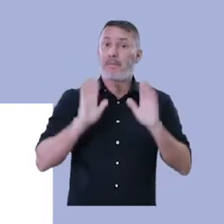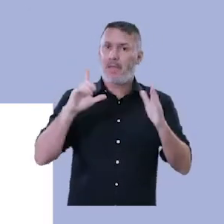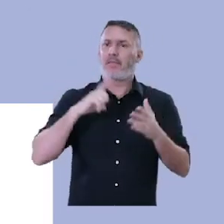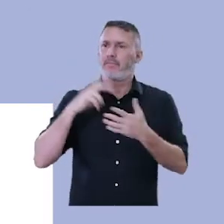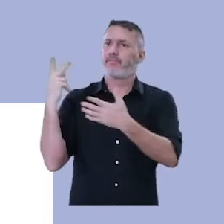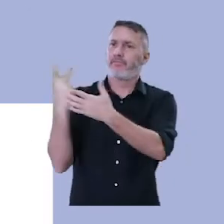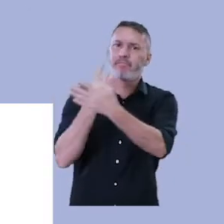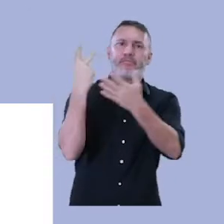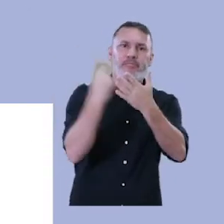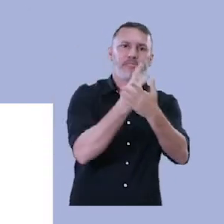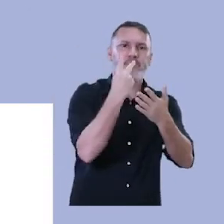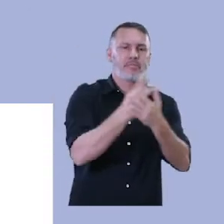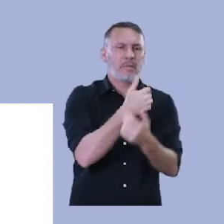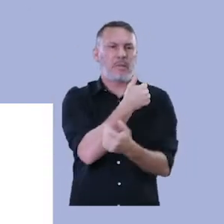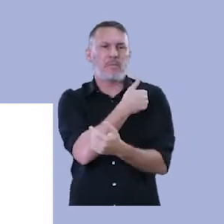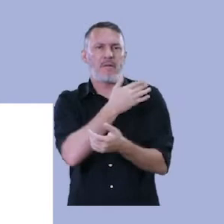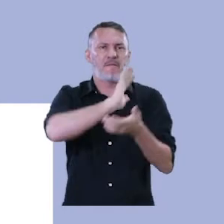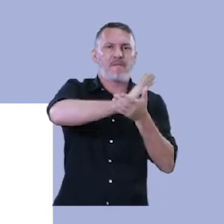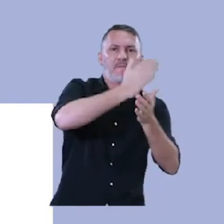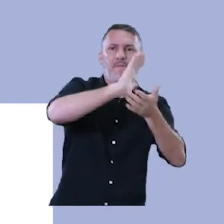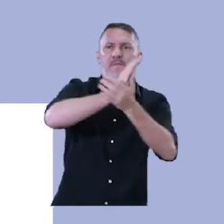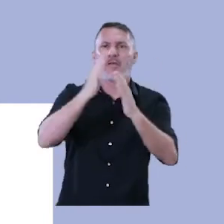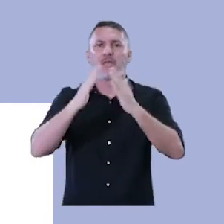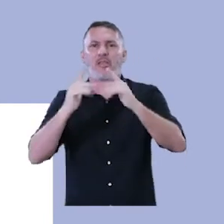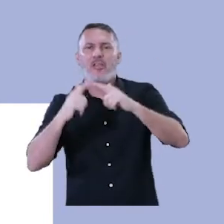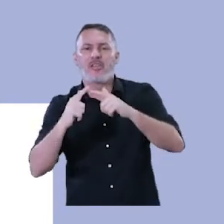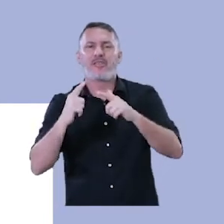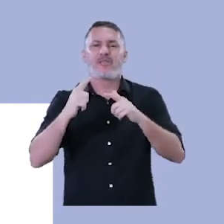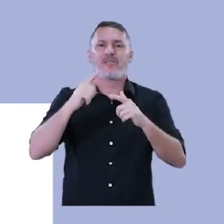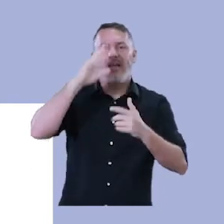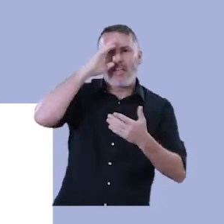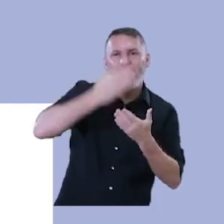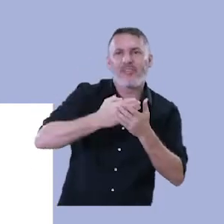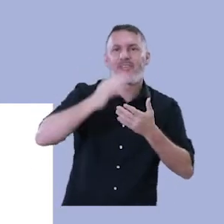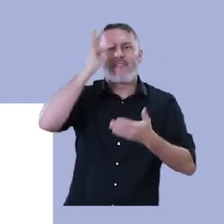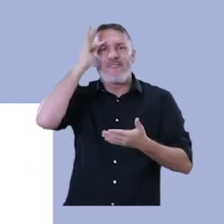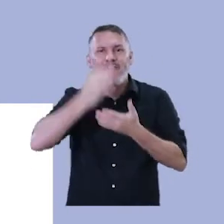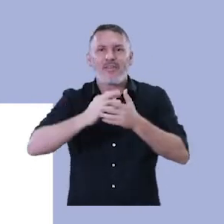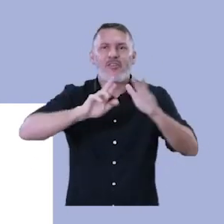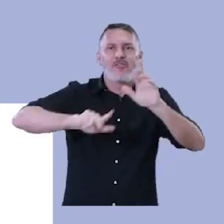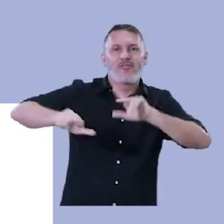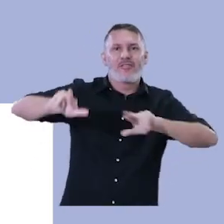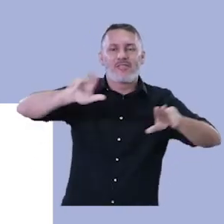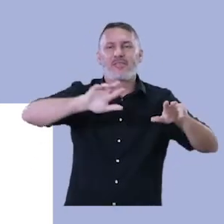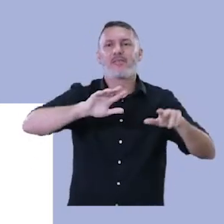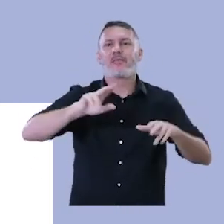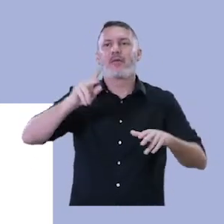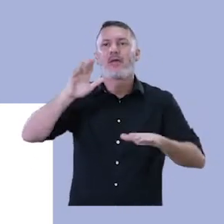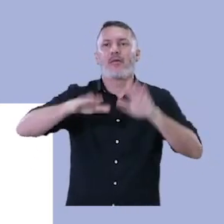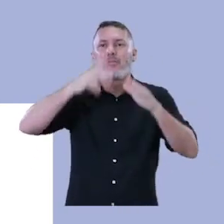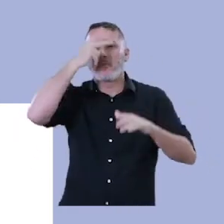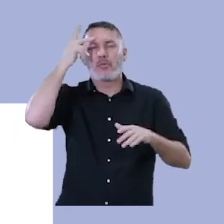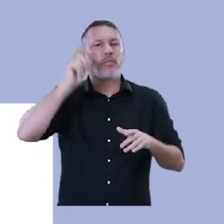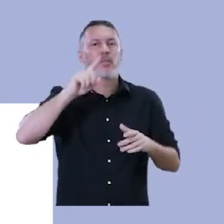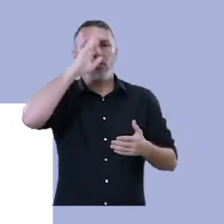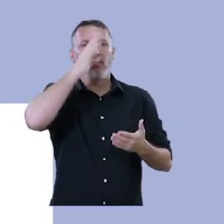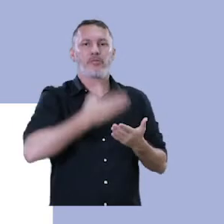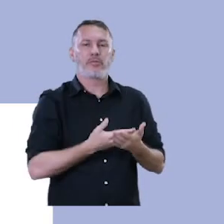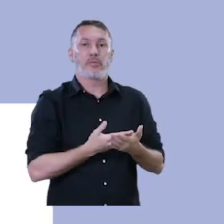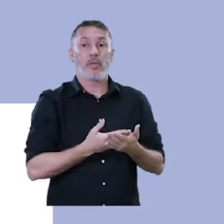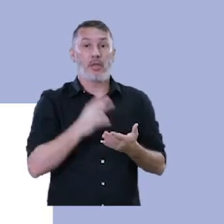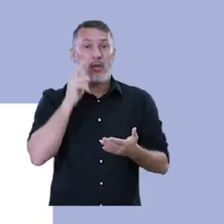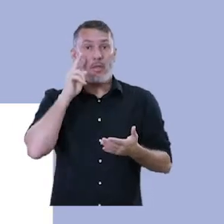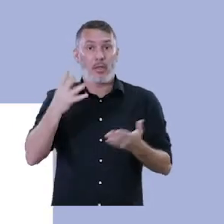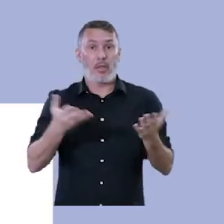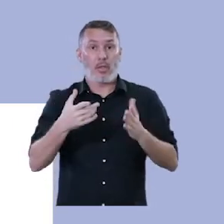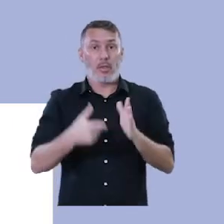frequentes casos de intolerância religiosa mostram que os indivíduos ainda não experimentaram esse direito na prática. Ponto. Segundo período. Agora, para o terceiro